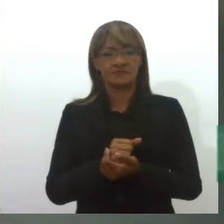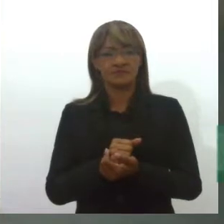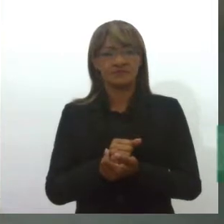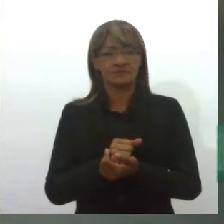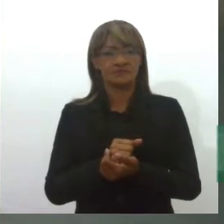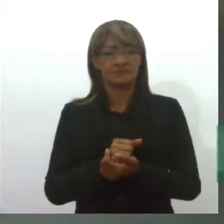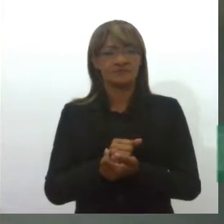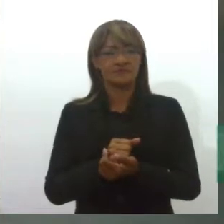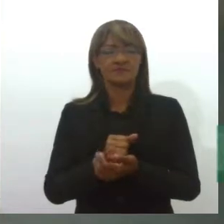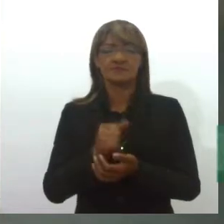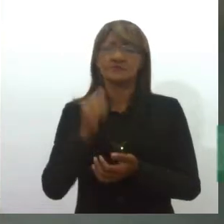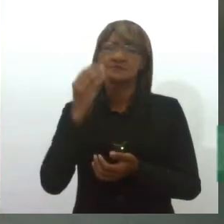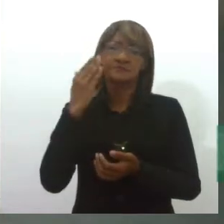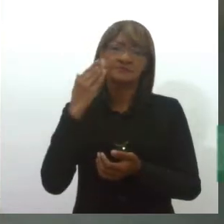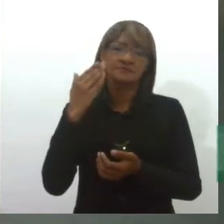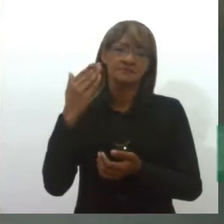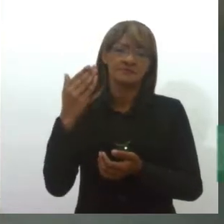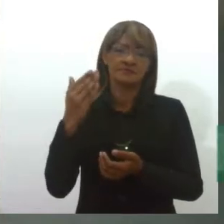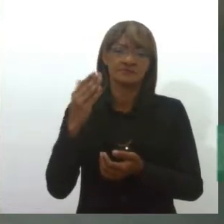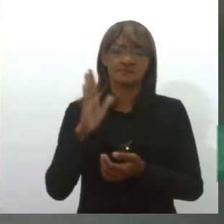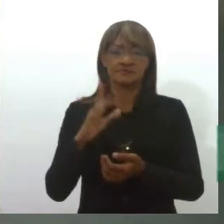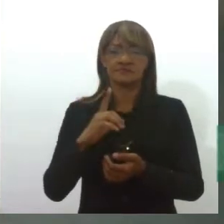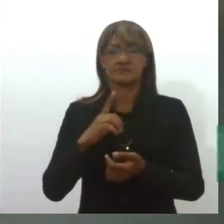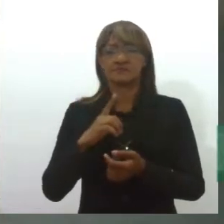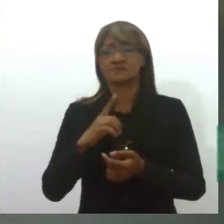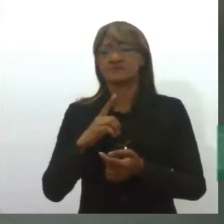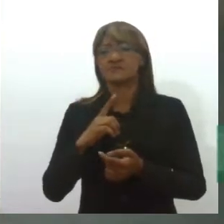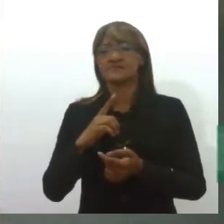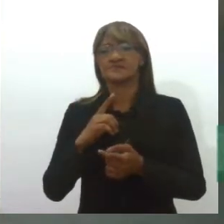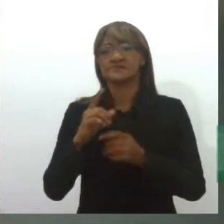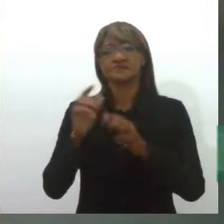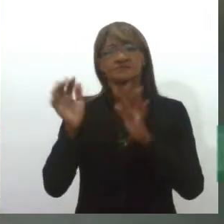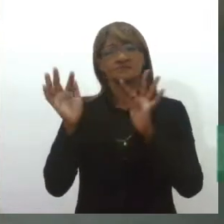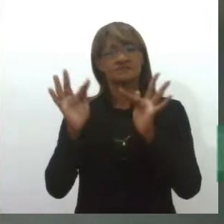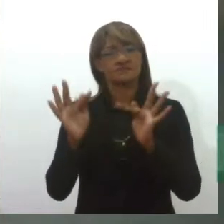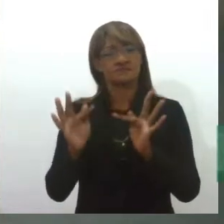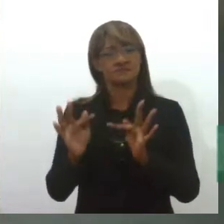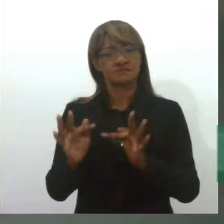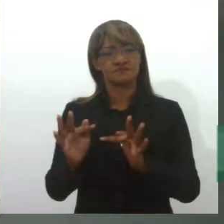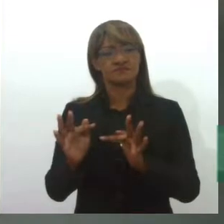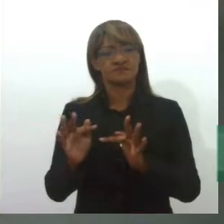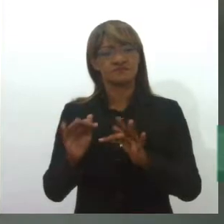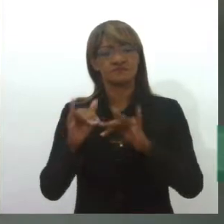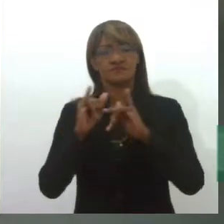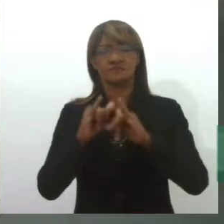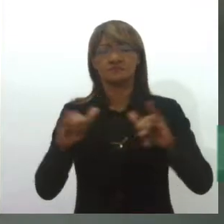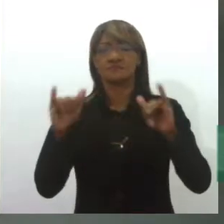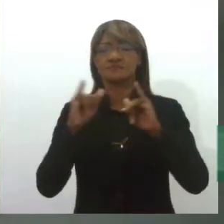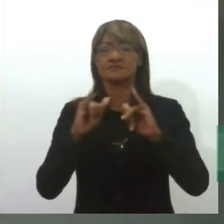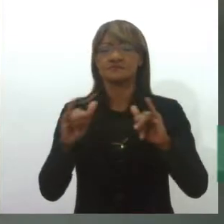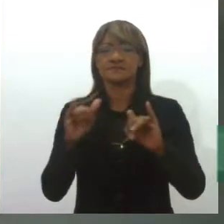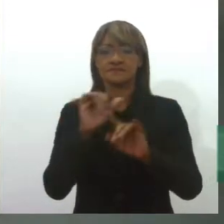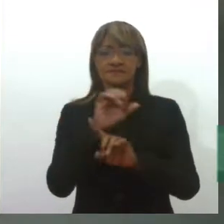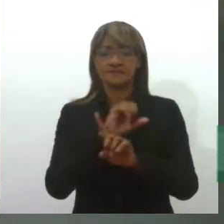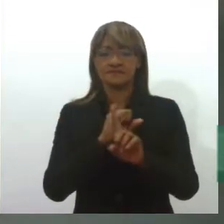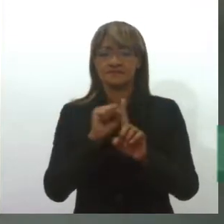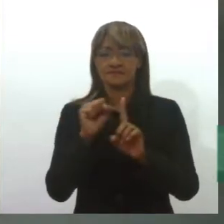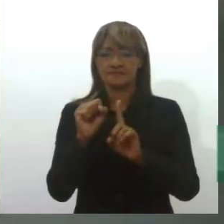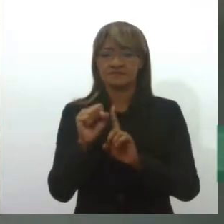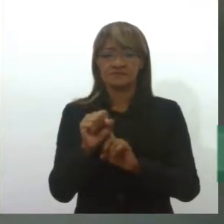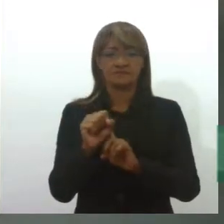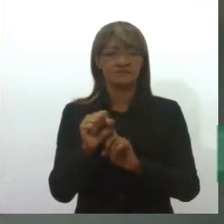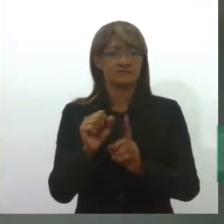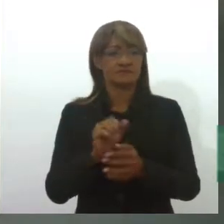nossa felicidade de levar esse debate para a sociedade, de extrema importância. É um tema que tem